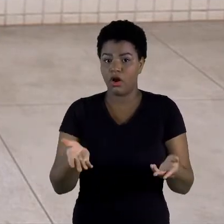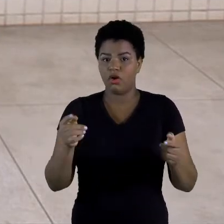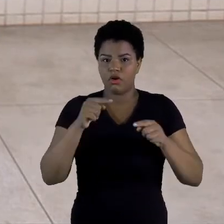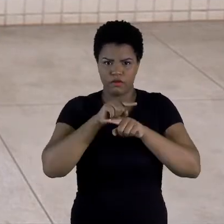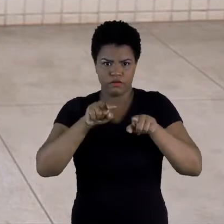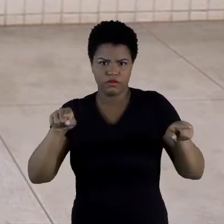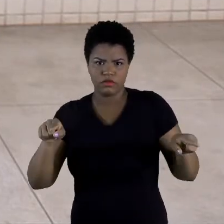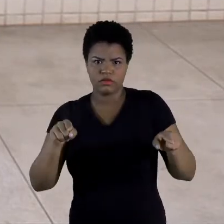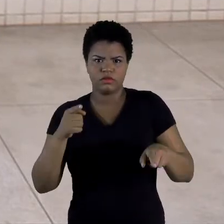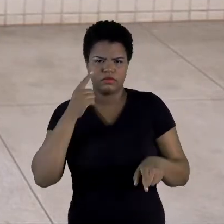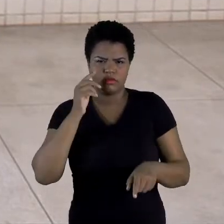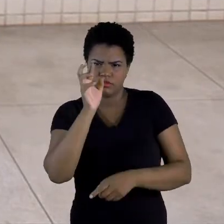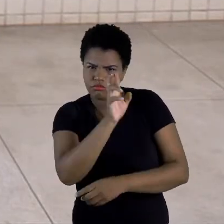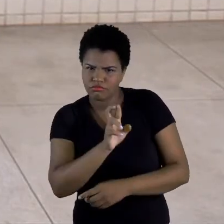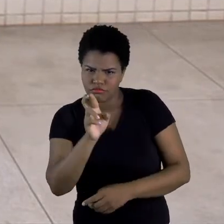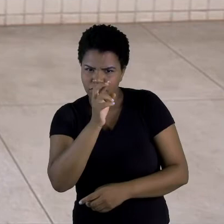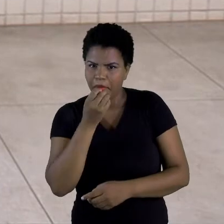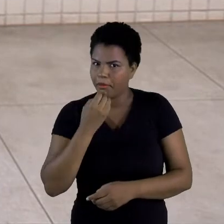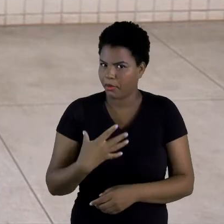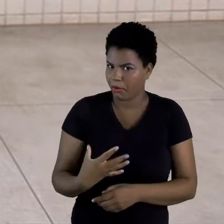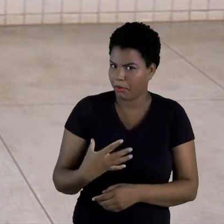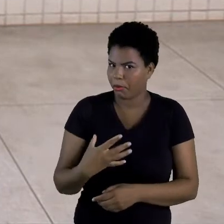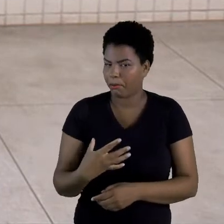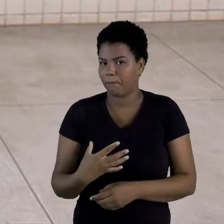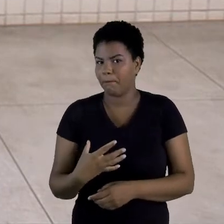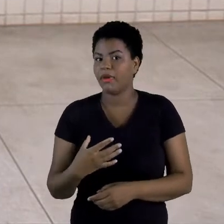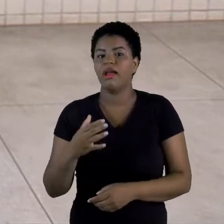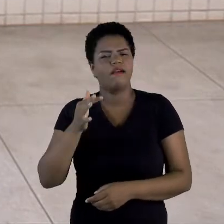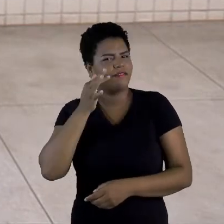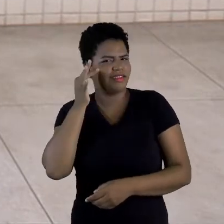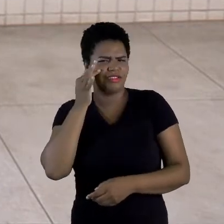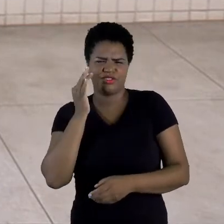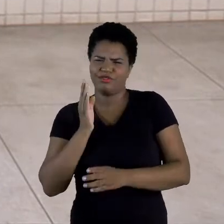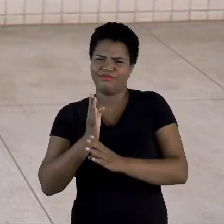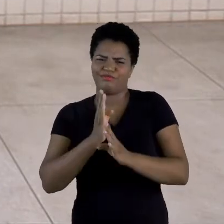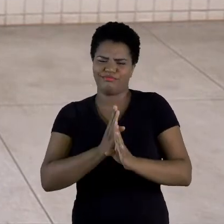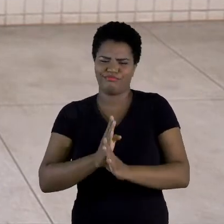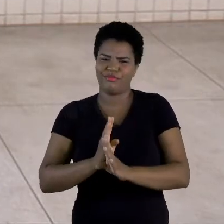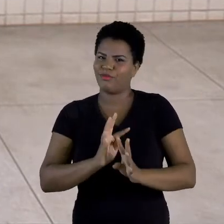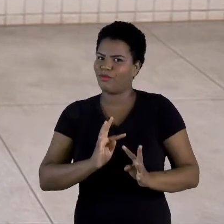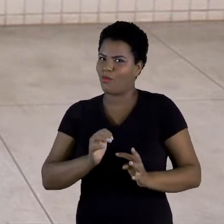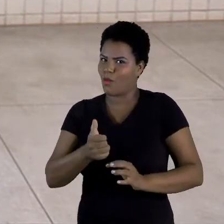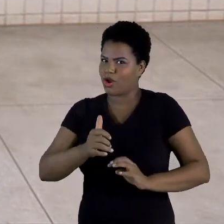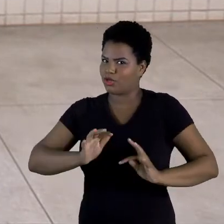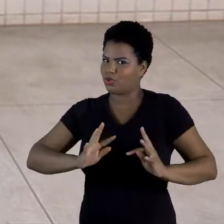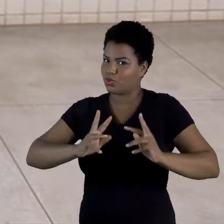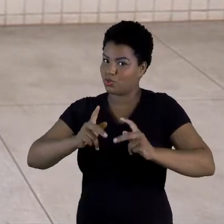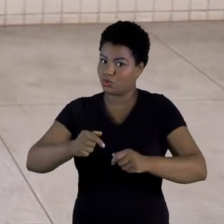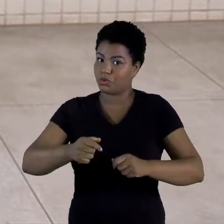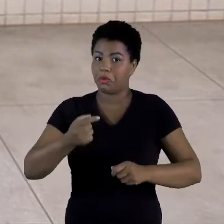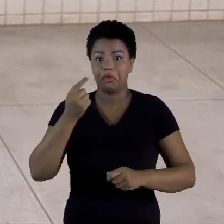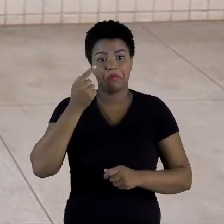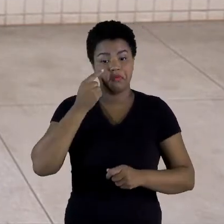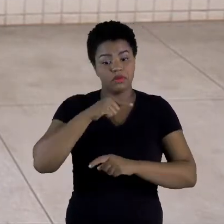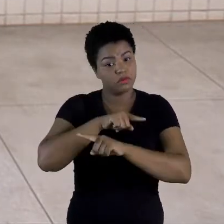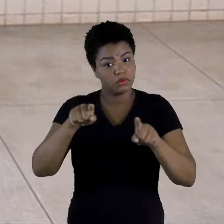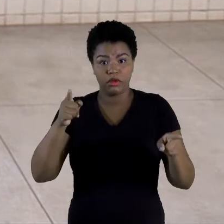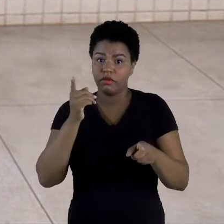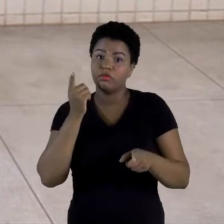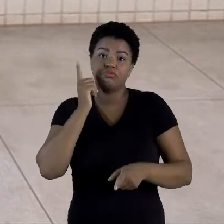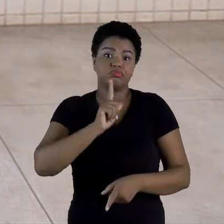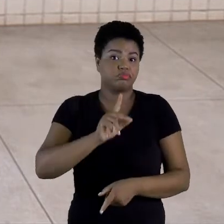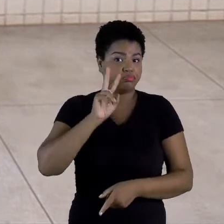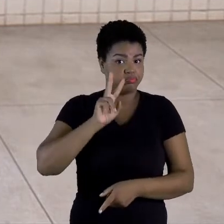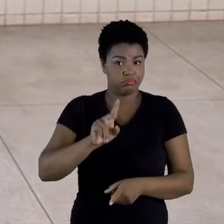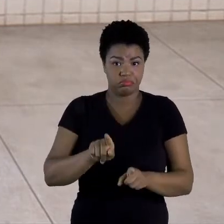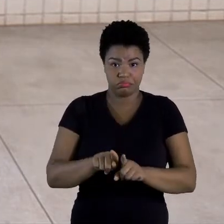bons detetives. A Francisquinha acertou quase todas. Vamos ver se vocês também vão acertar. O que que nós vamos fazer